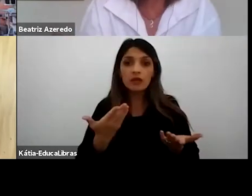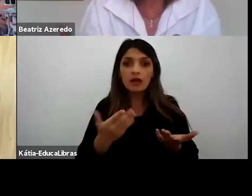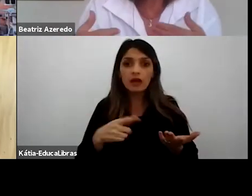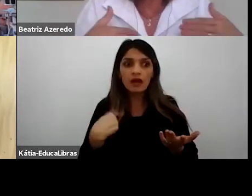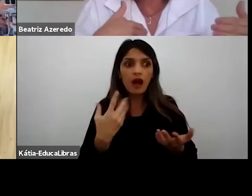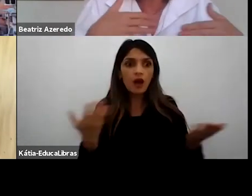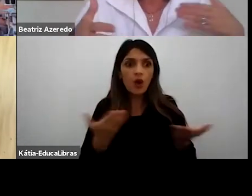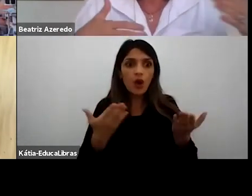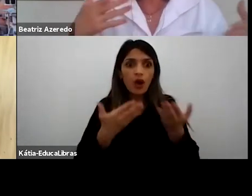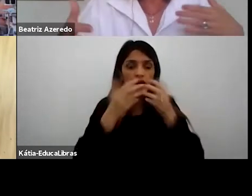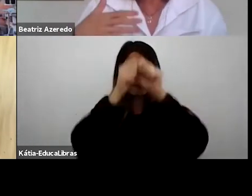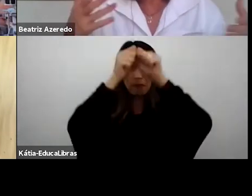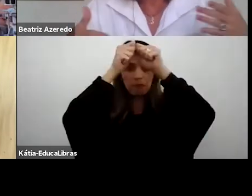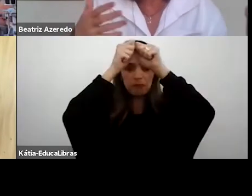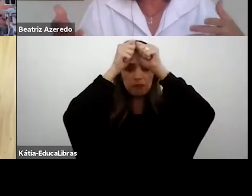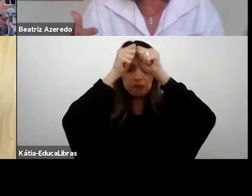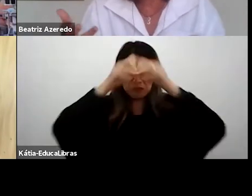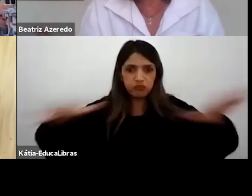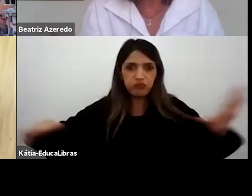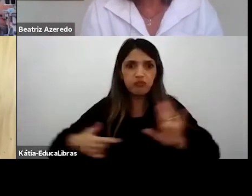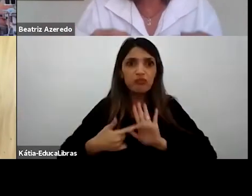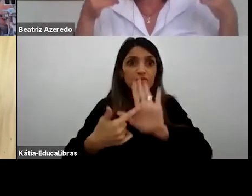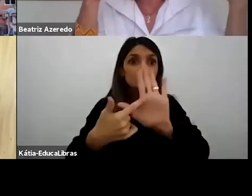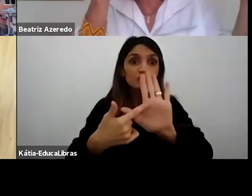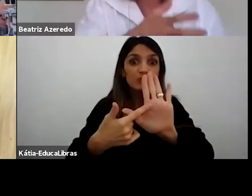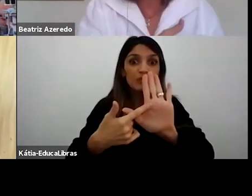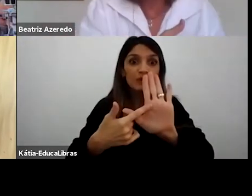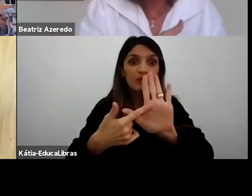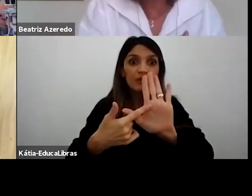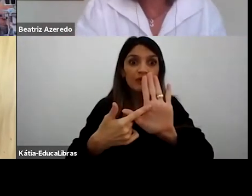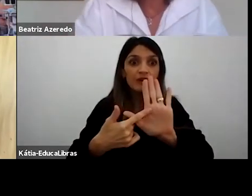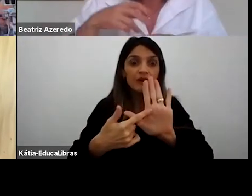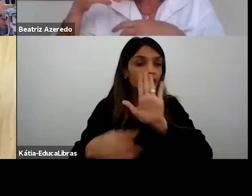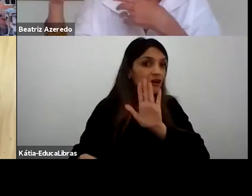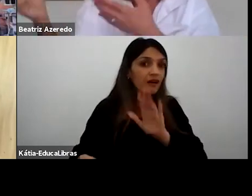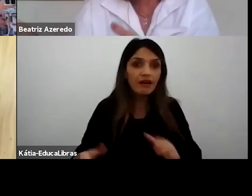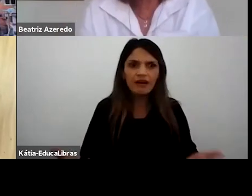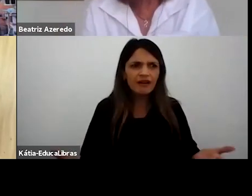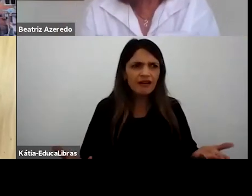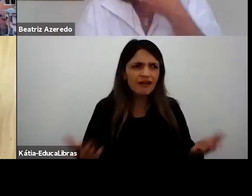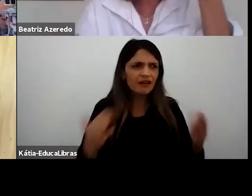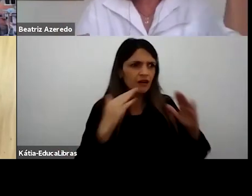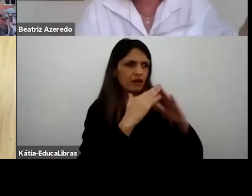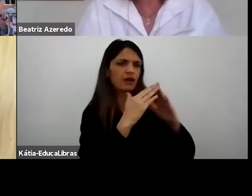coisas triviais que afeta a todas as famílias, que é fica em casa e